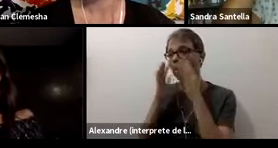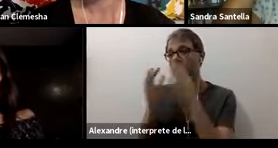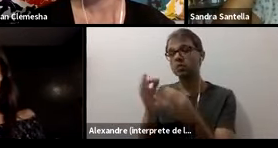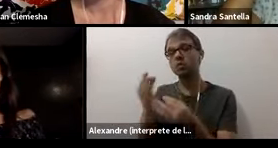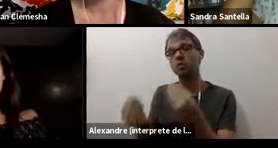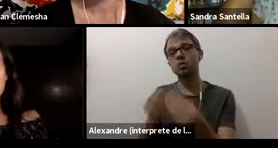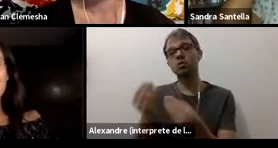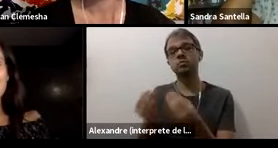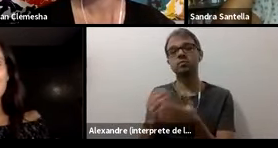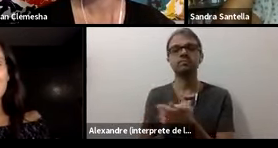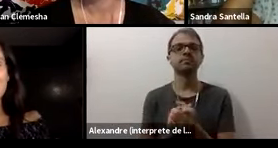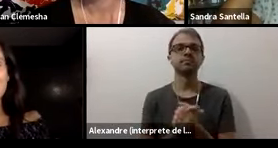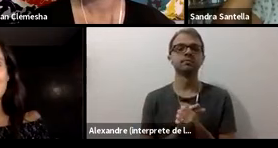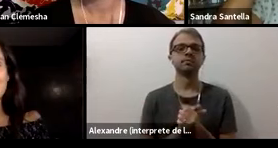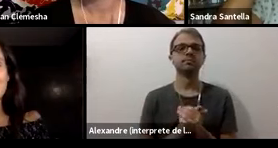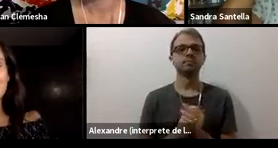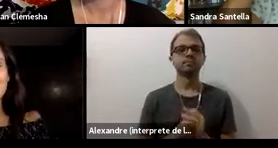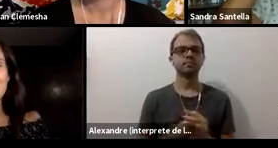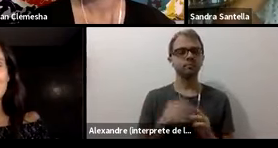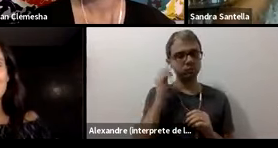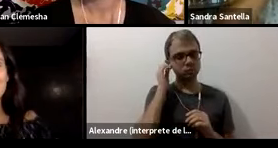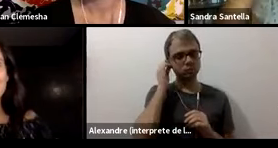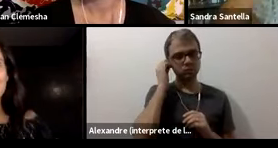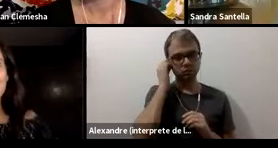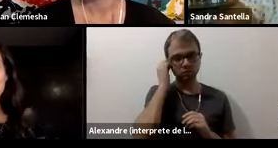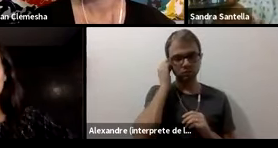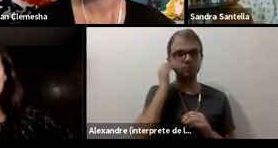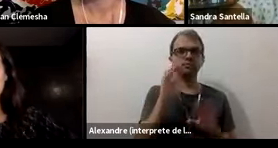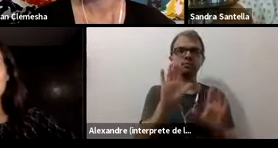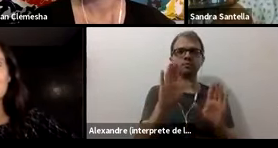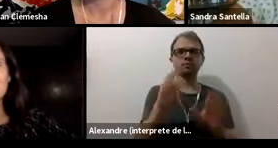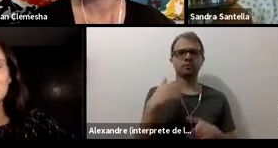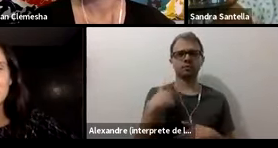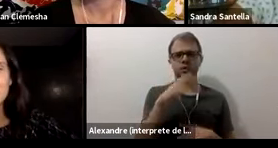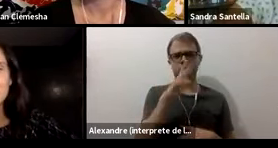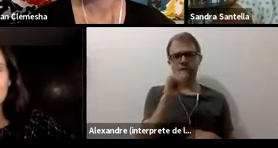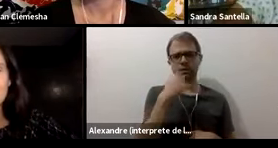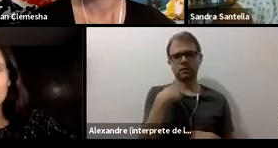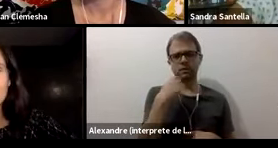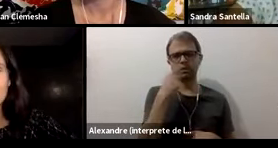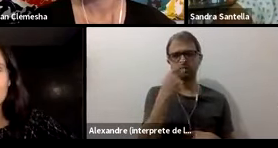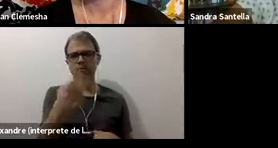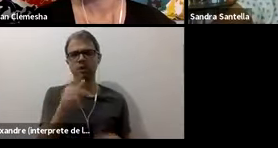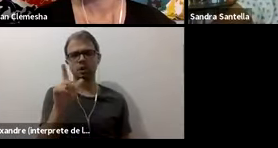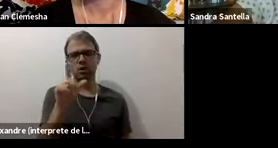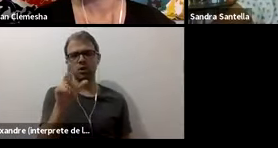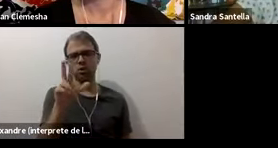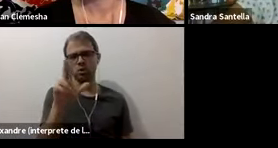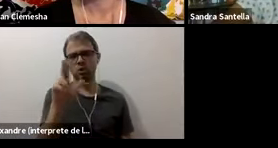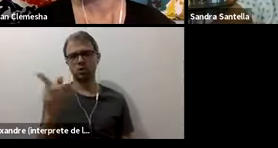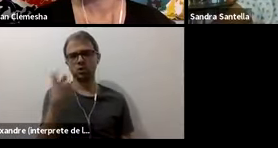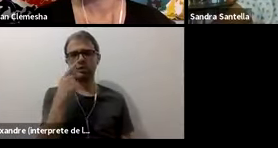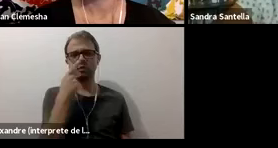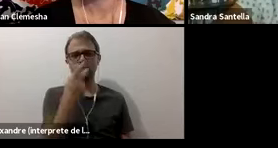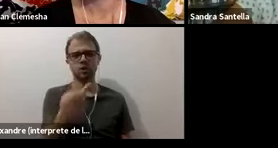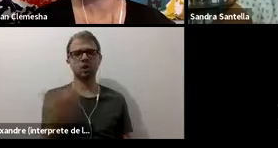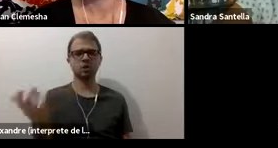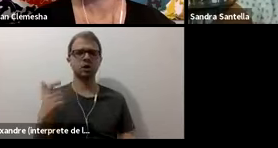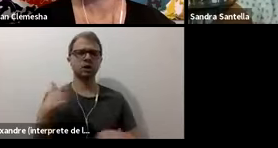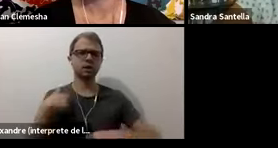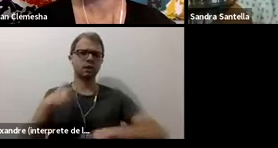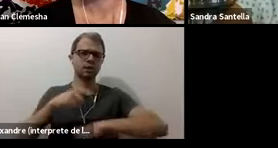Bom, posso falar um pouquinho, então? Vamos lá. Eu acho, assim, primeiro que a Lu falou do happy hour, é assim, a gente tem um horário como se fosse